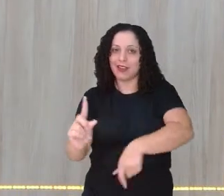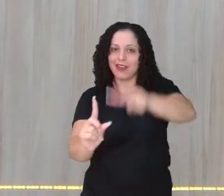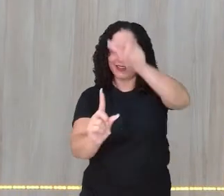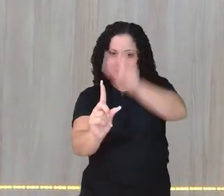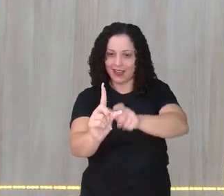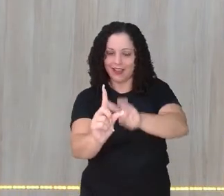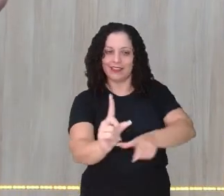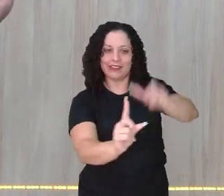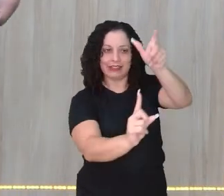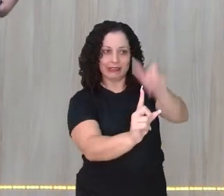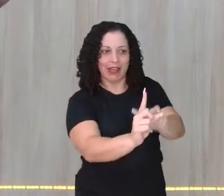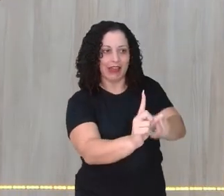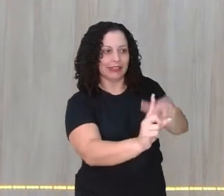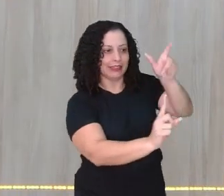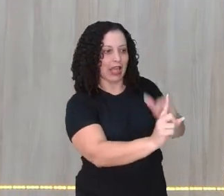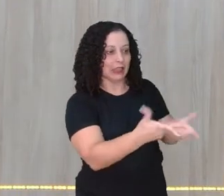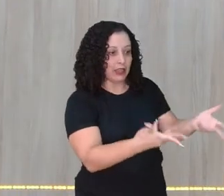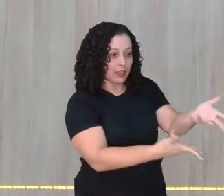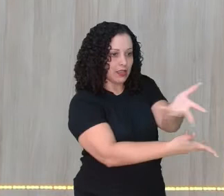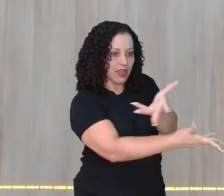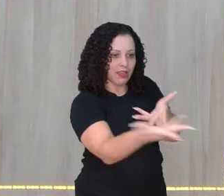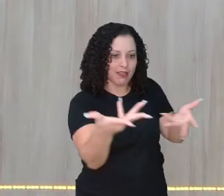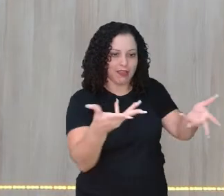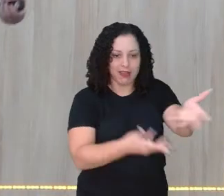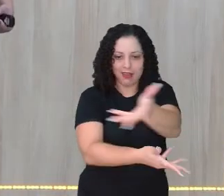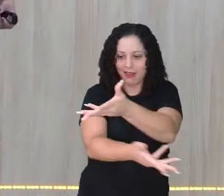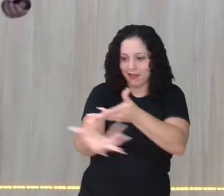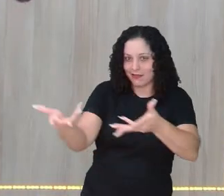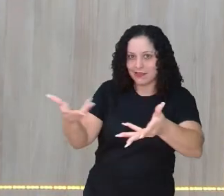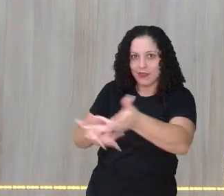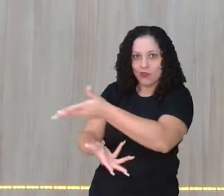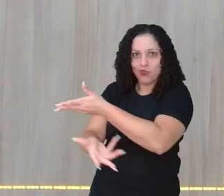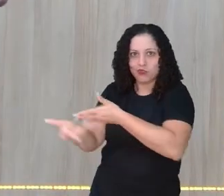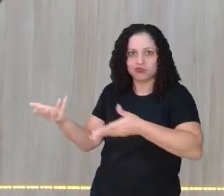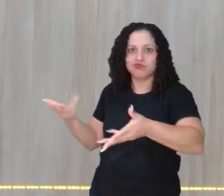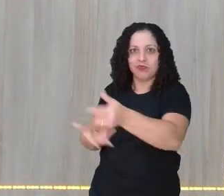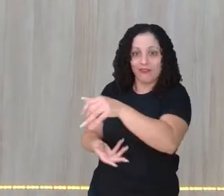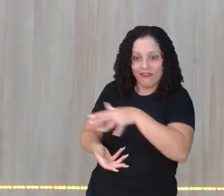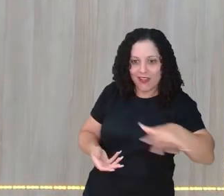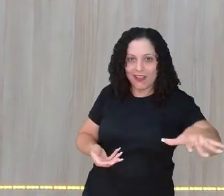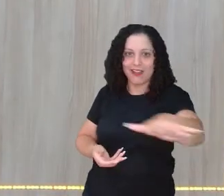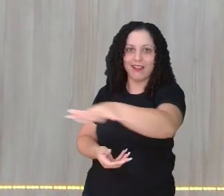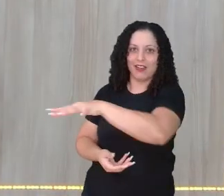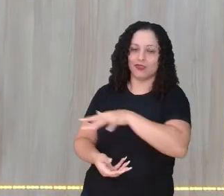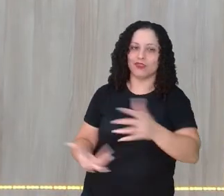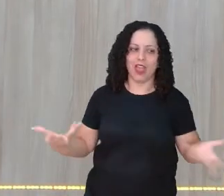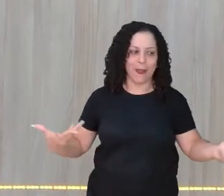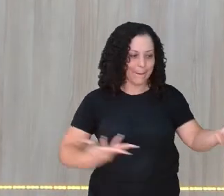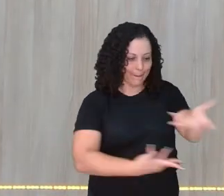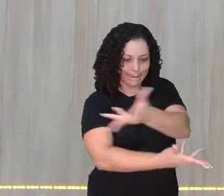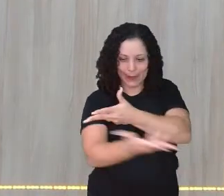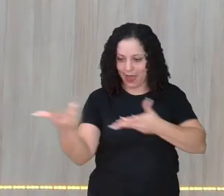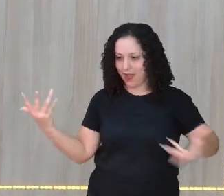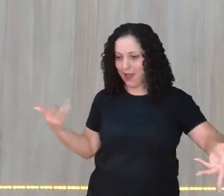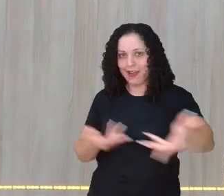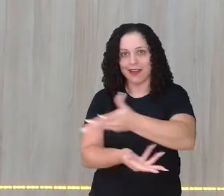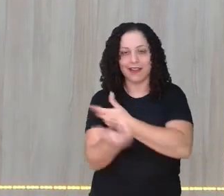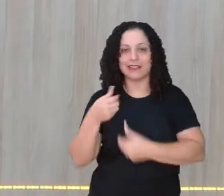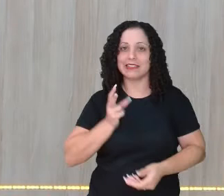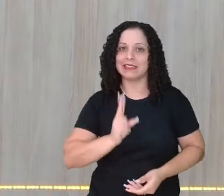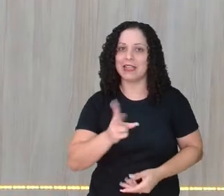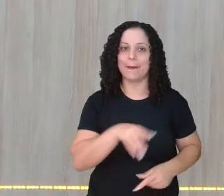personagens, um envolvido com o outro, o protagonista com o co-protagonista, que um tem relação com o outro, sempre vai ter